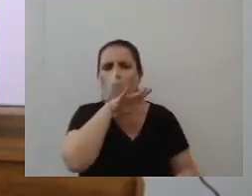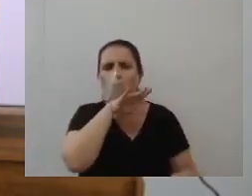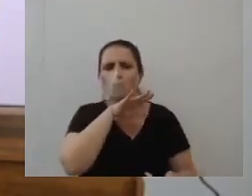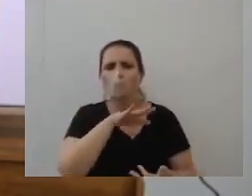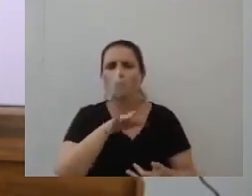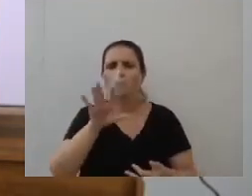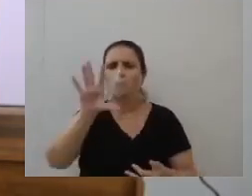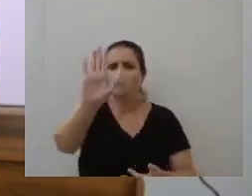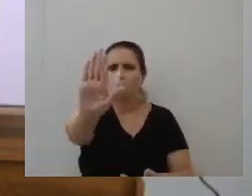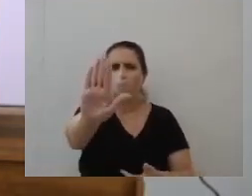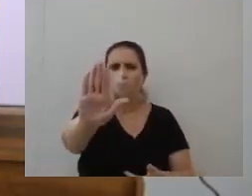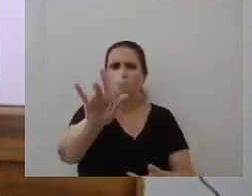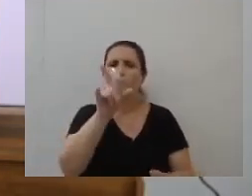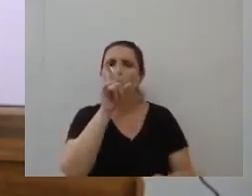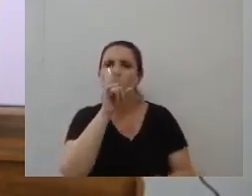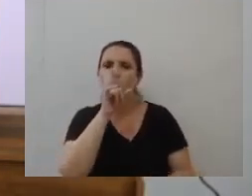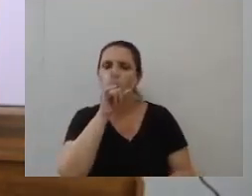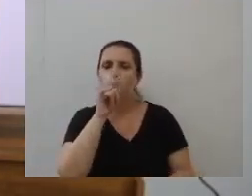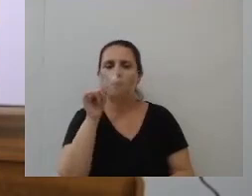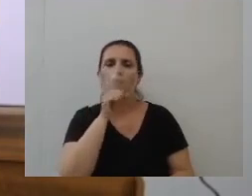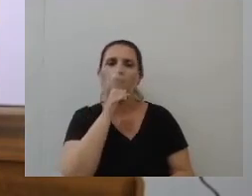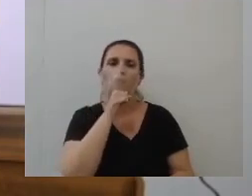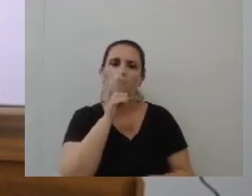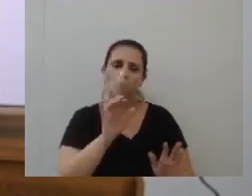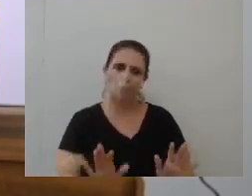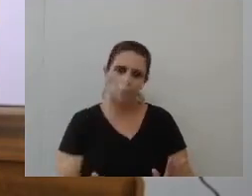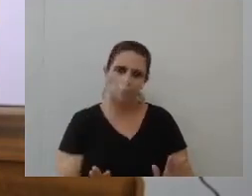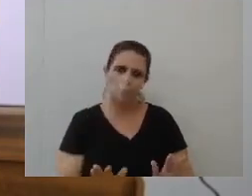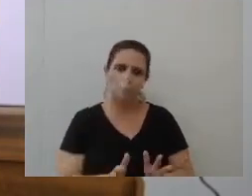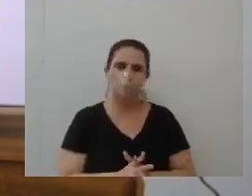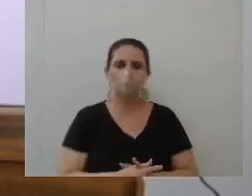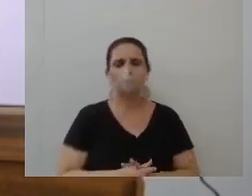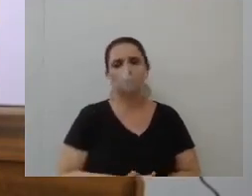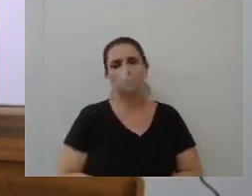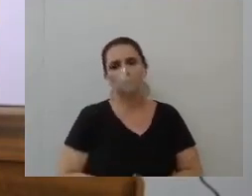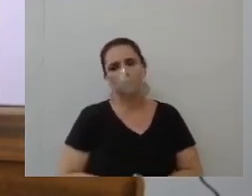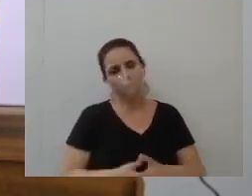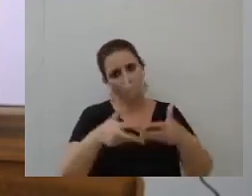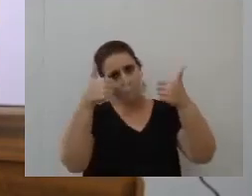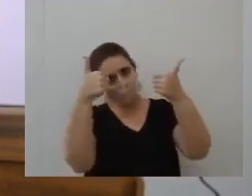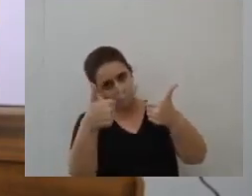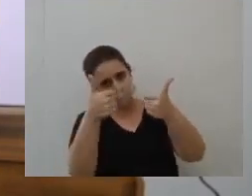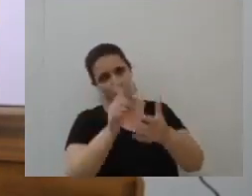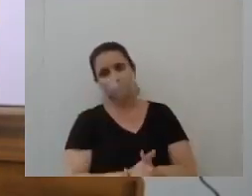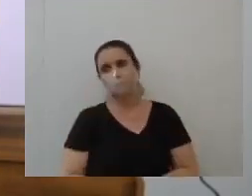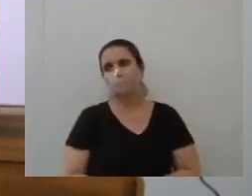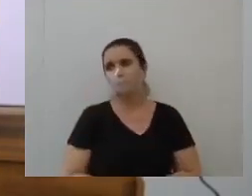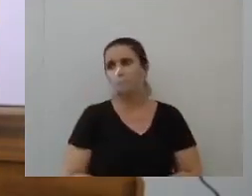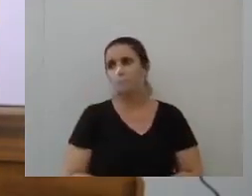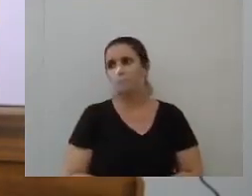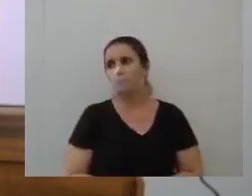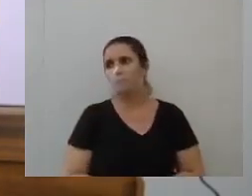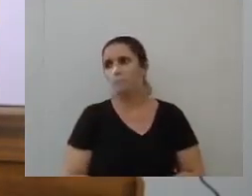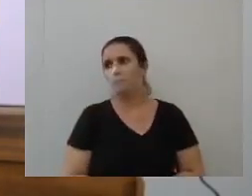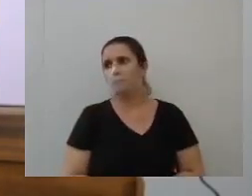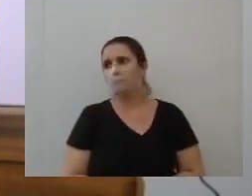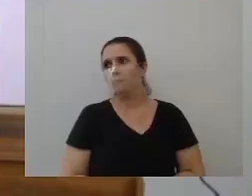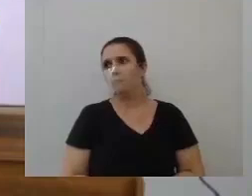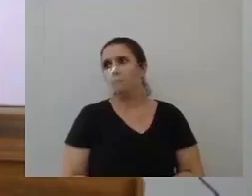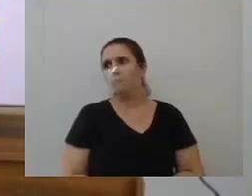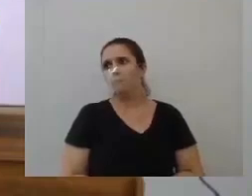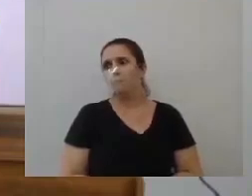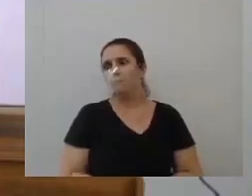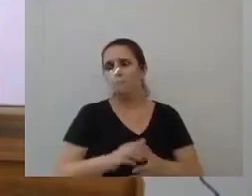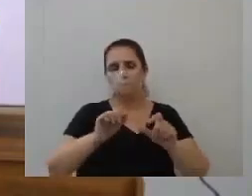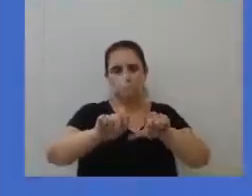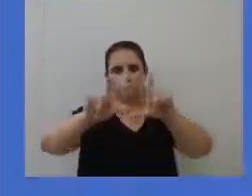e calou, silenciou a sua vovó. Beleza? Então aí, a quem fez, vamos ver tela